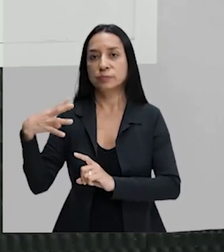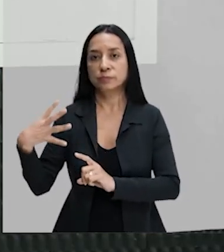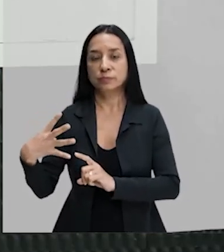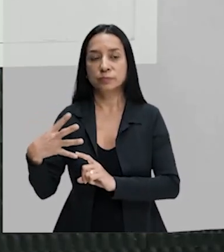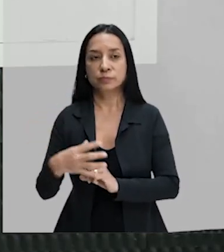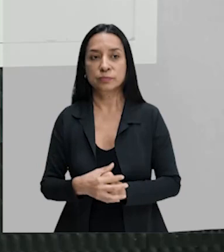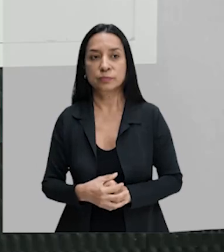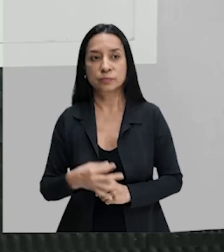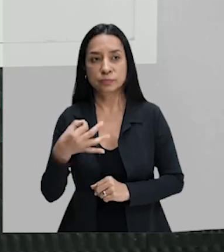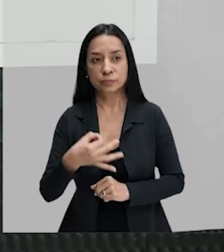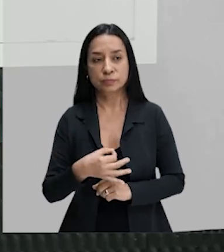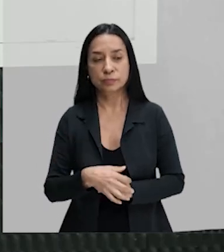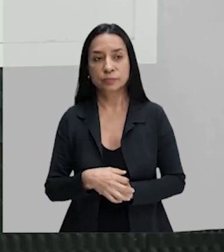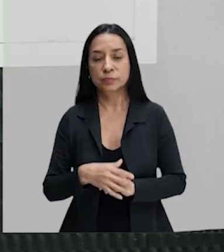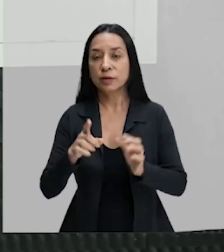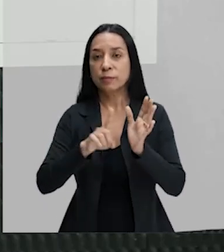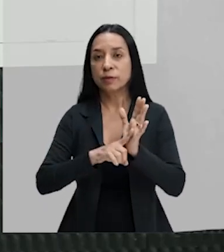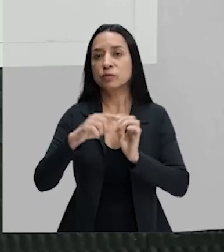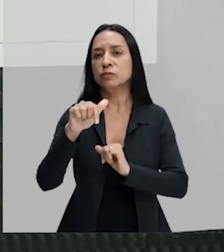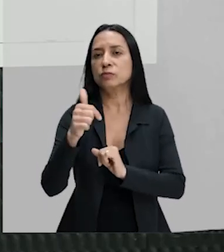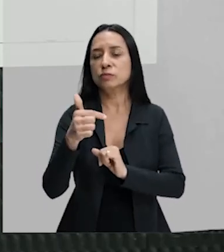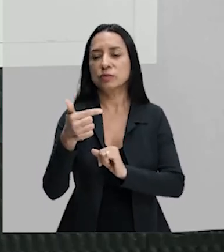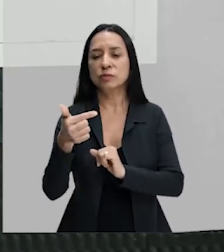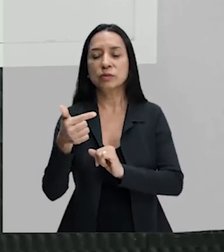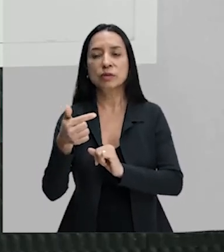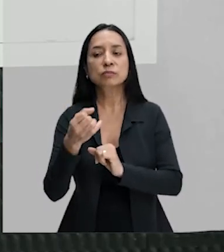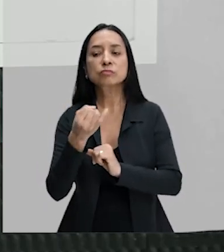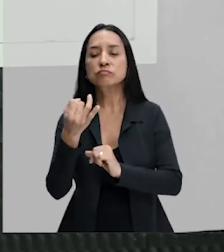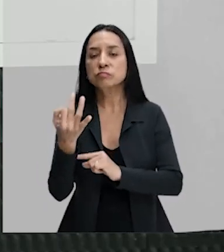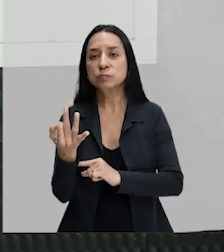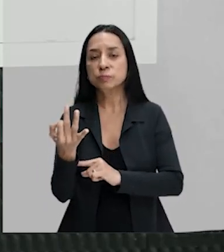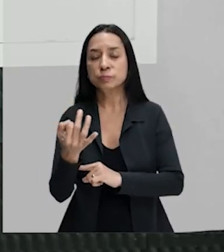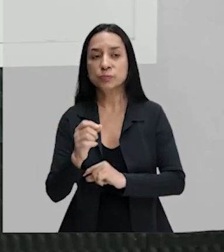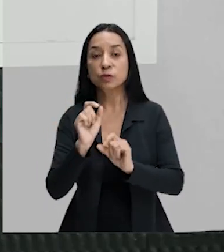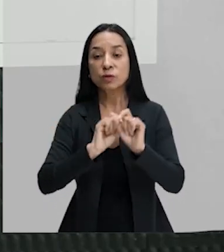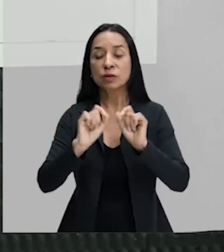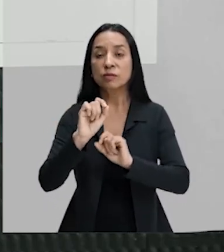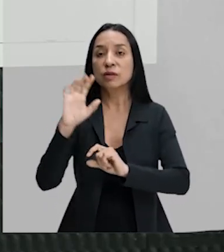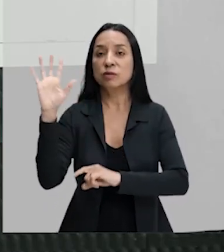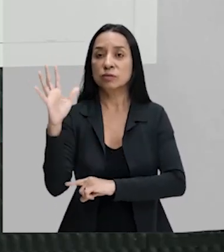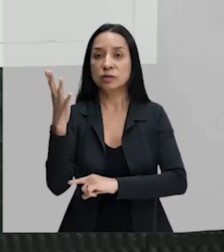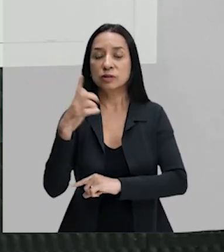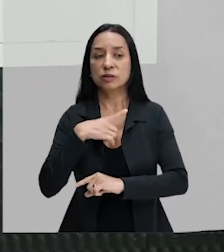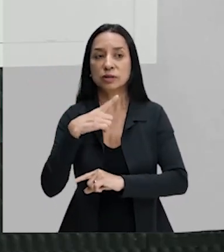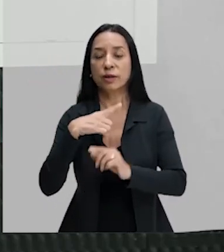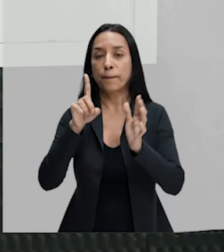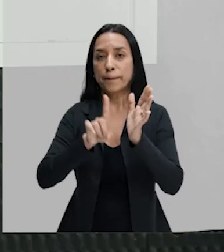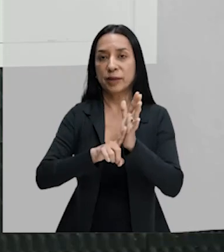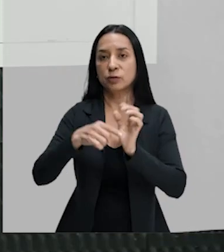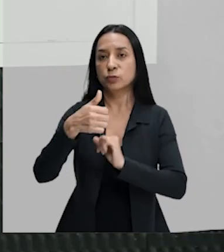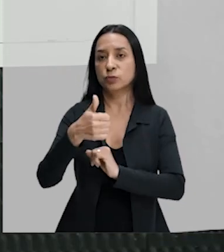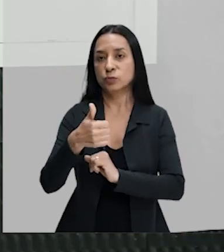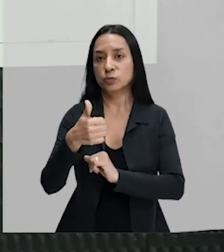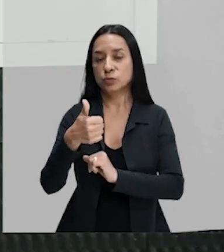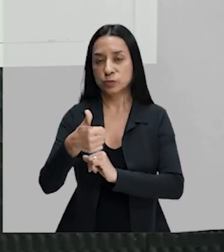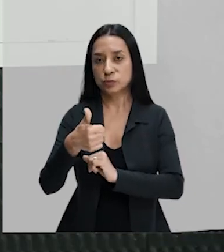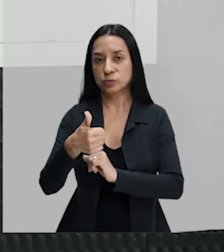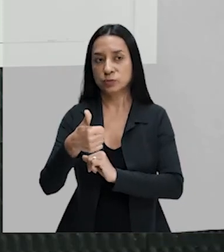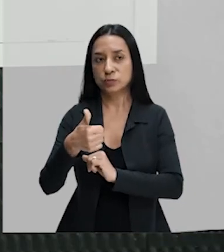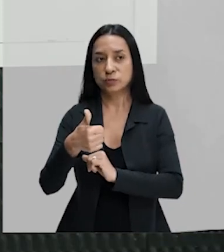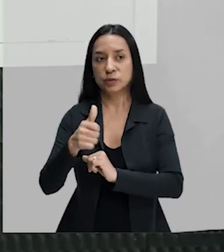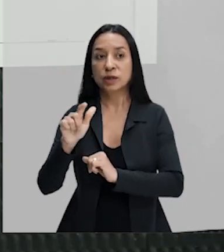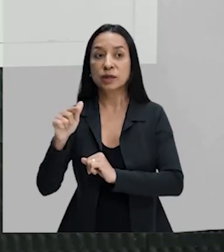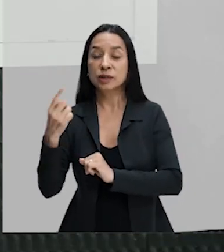Certo, turminha? Ó, menos 1 ao quadrado. Galera, é o seguinte, o que vai acontecer? Como aqui nós temos menos 1 e aqui um